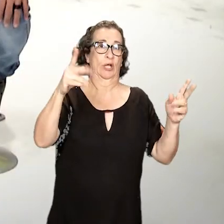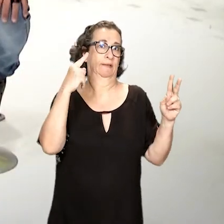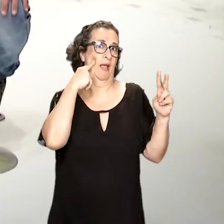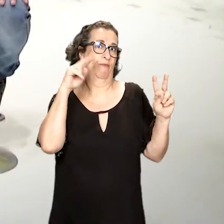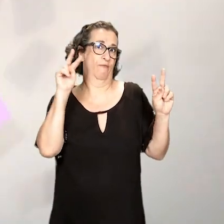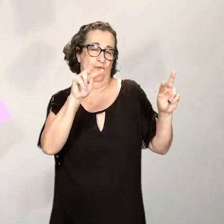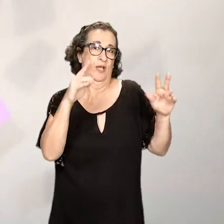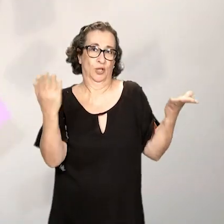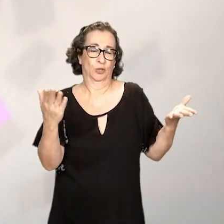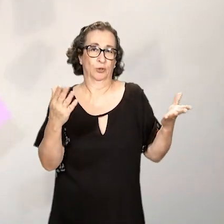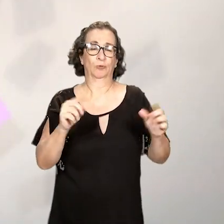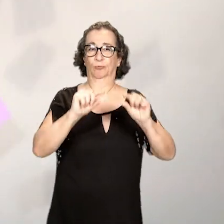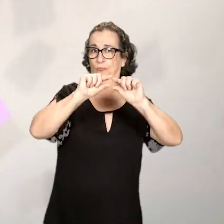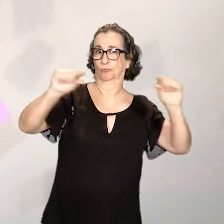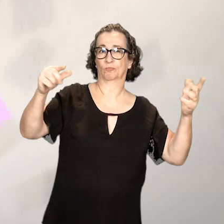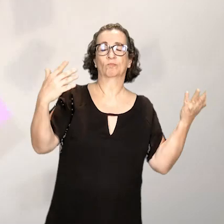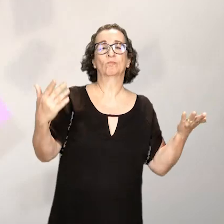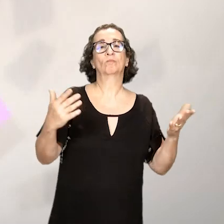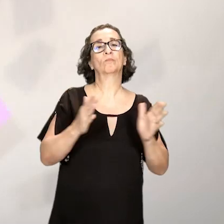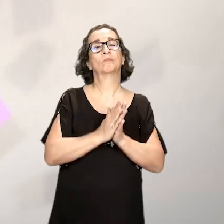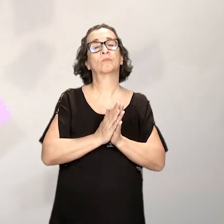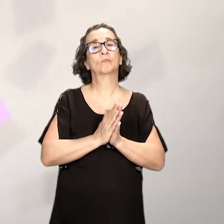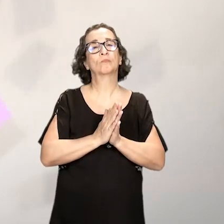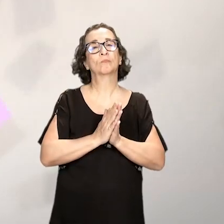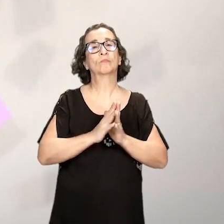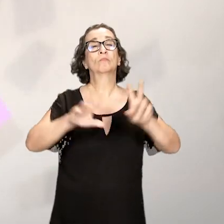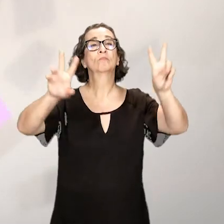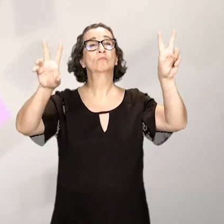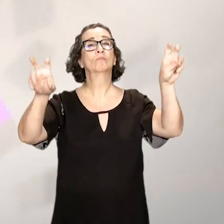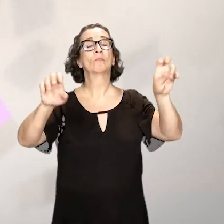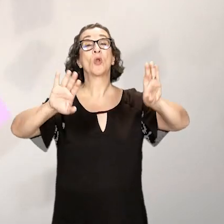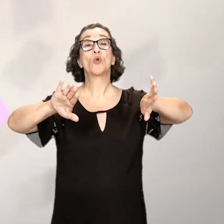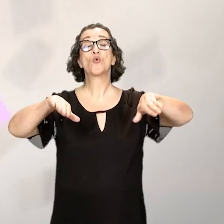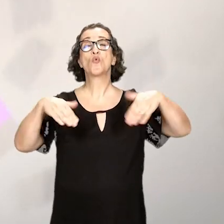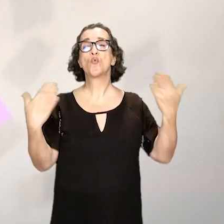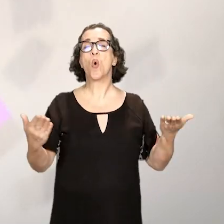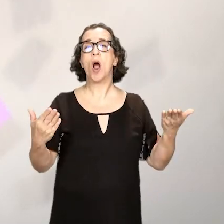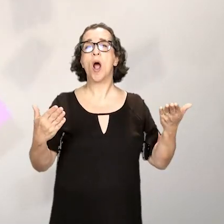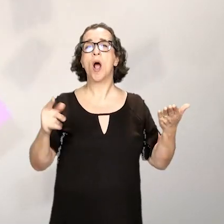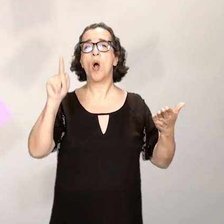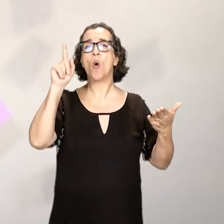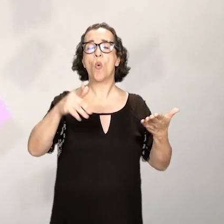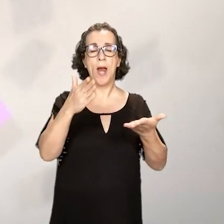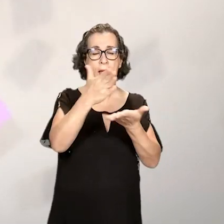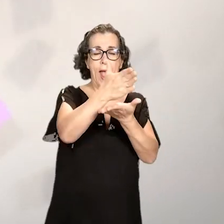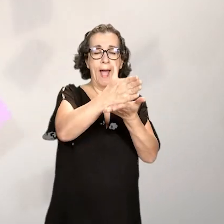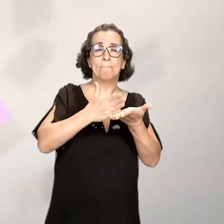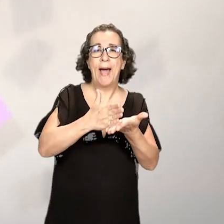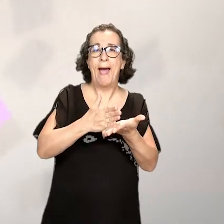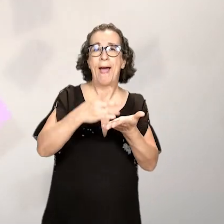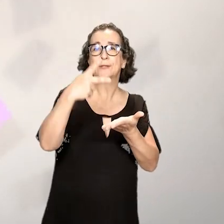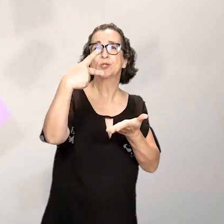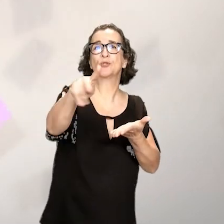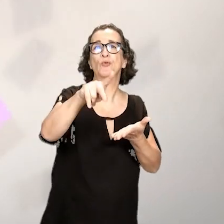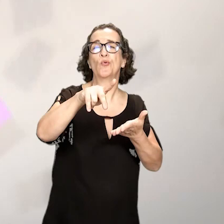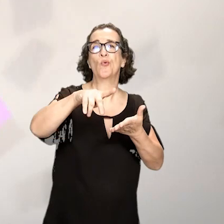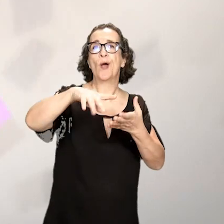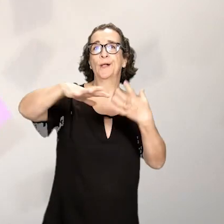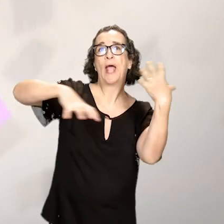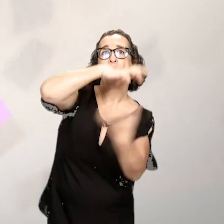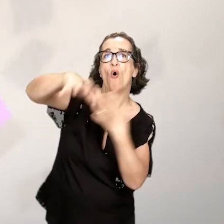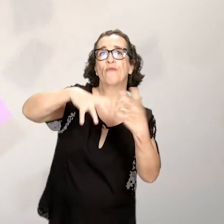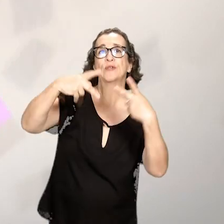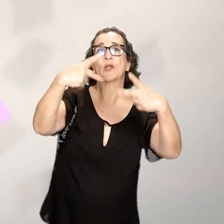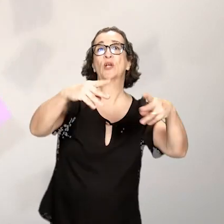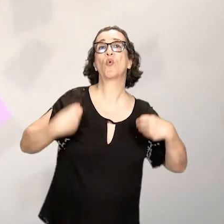o o já ouviu alguma coisa que é qual a parte que te cabe na desordem da qual se queixa uma